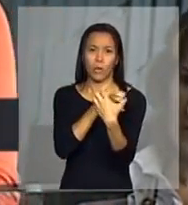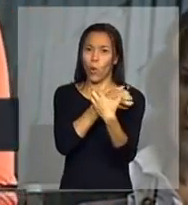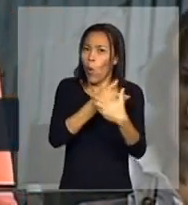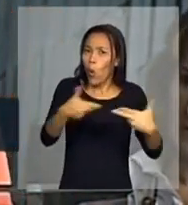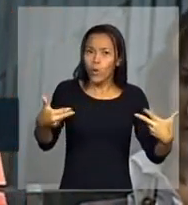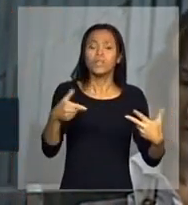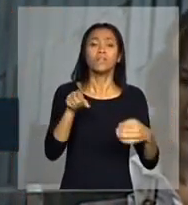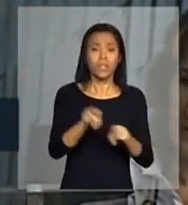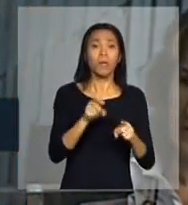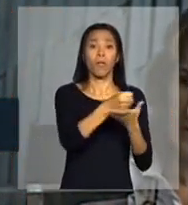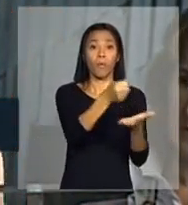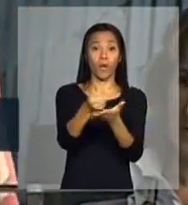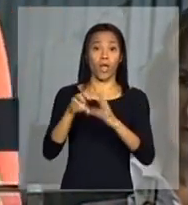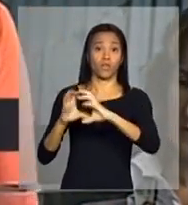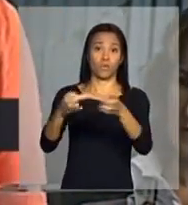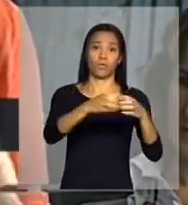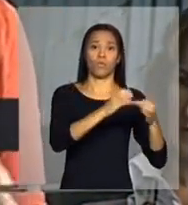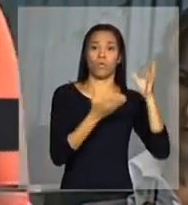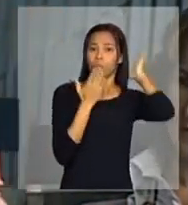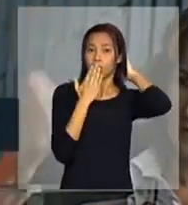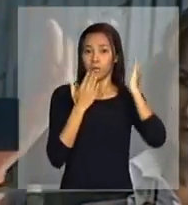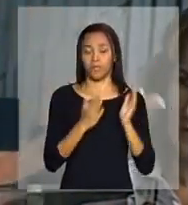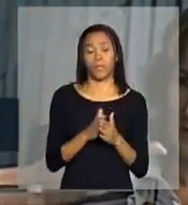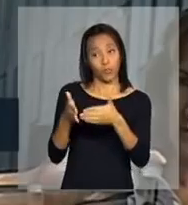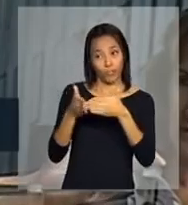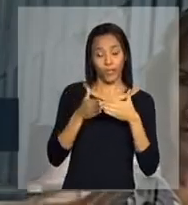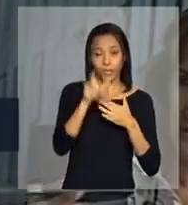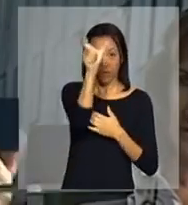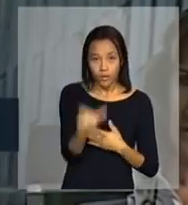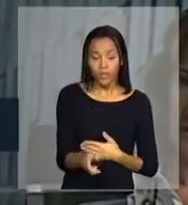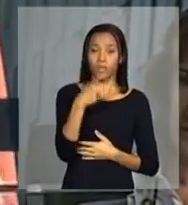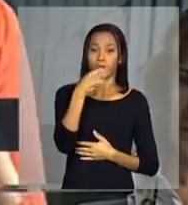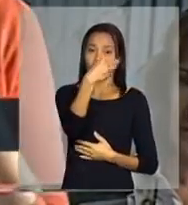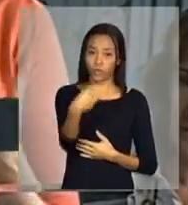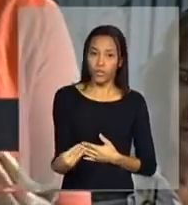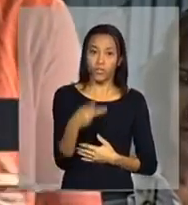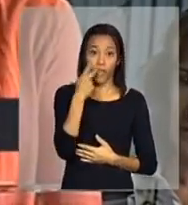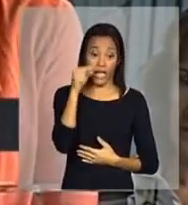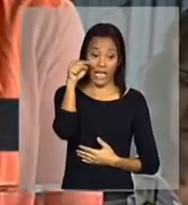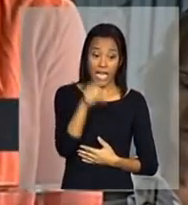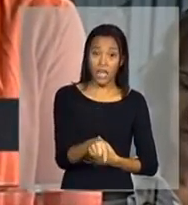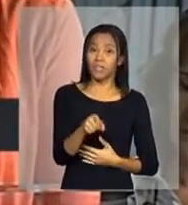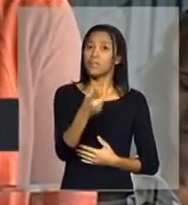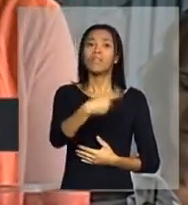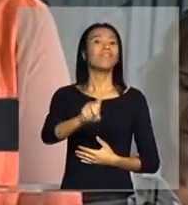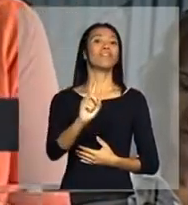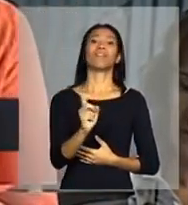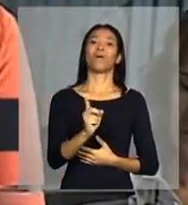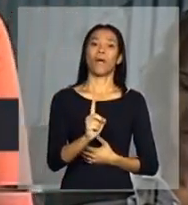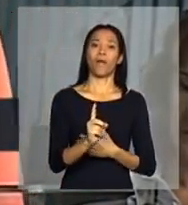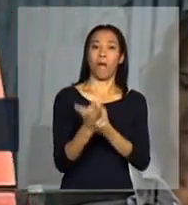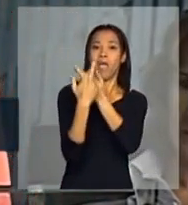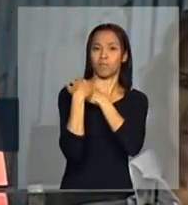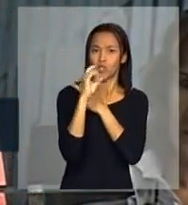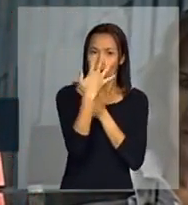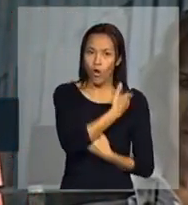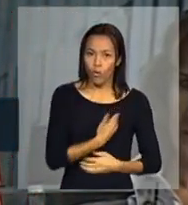de comunidades indígenas. E eu queria, ministro, pedir licença para dizer que esta não é uma missão apenas do governo